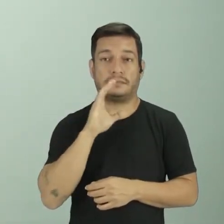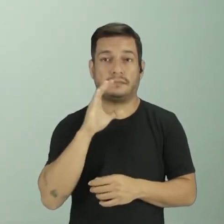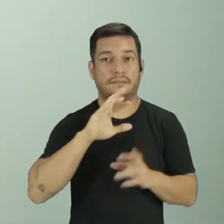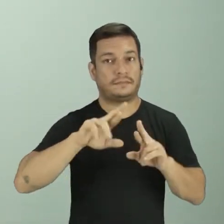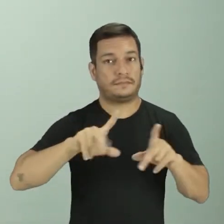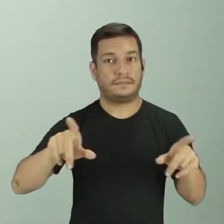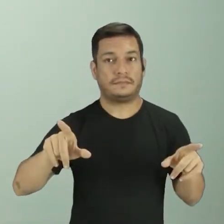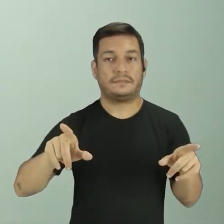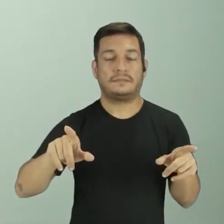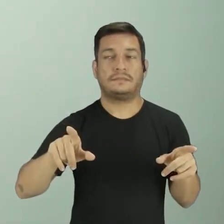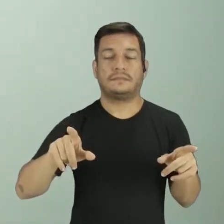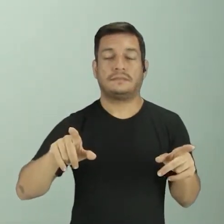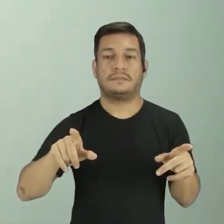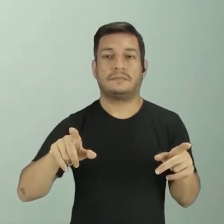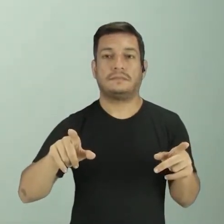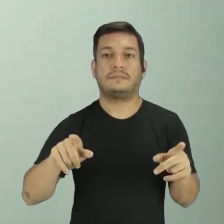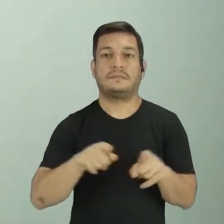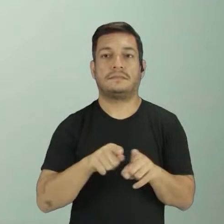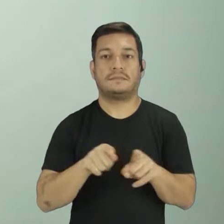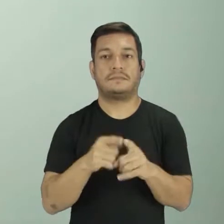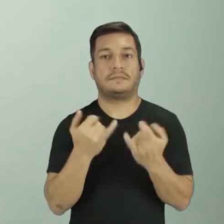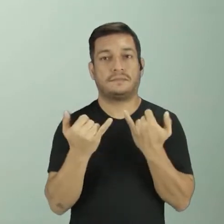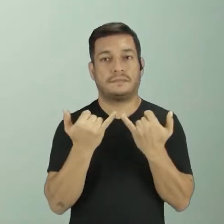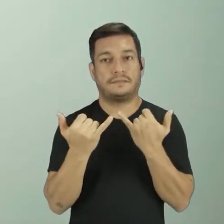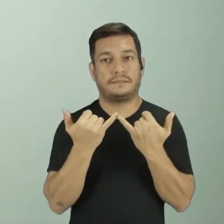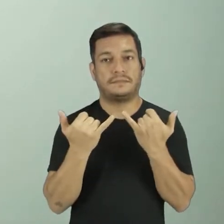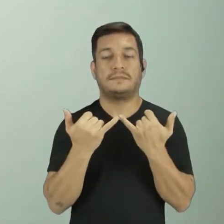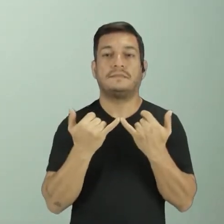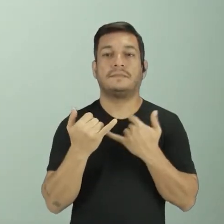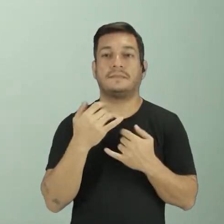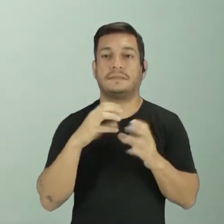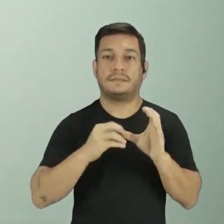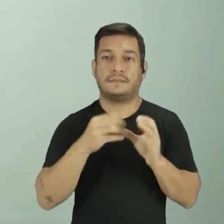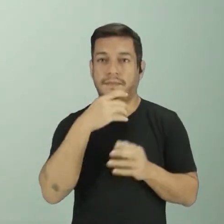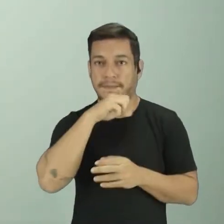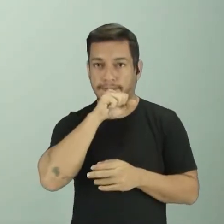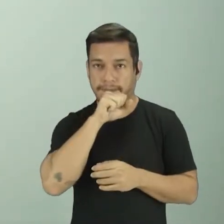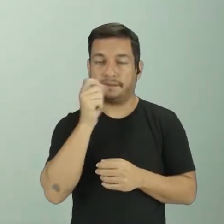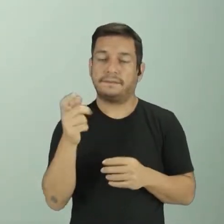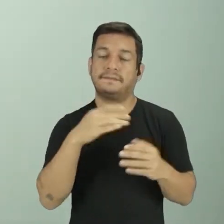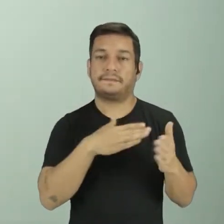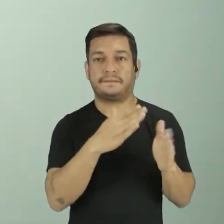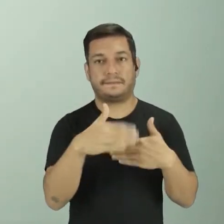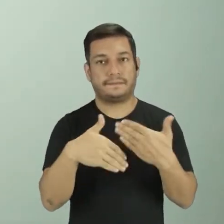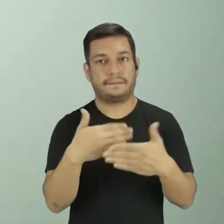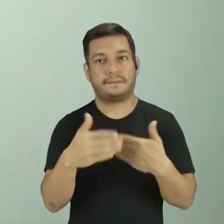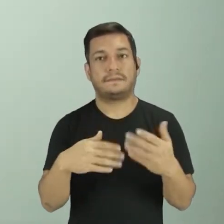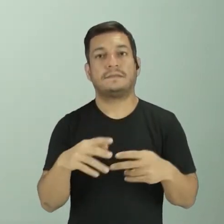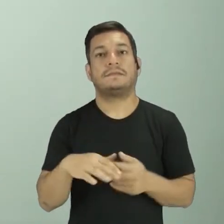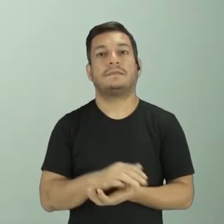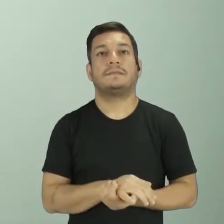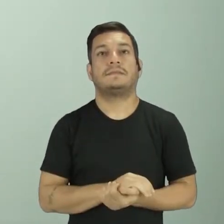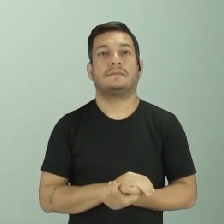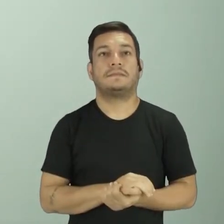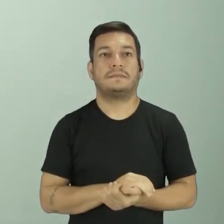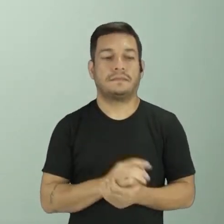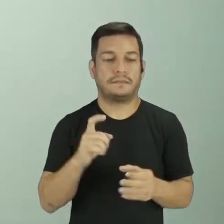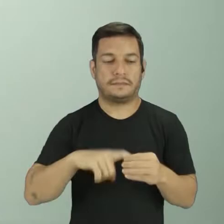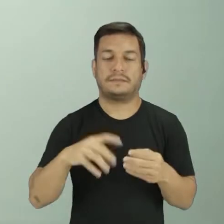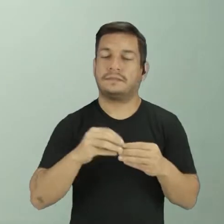ligeiramente diferentes, né, e ligeiramente semelhantes à célula-mãe, né, por esse processo de meiose,